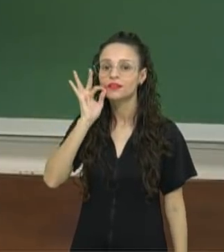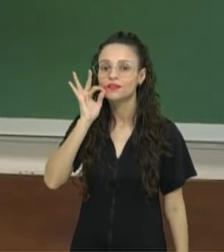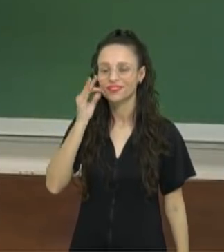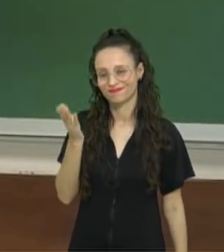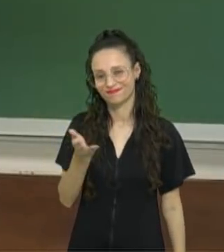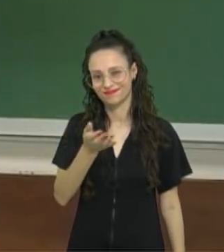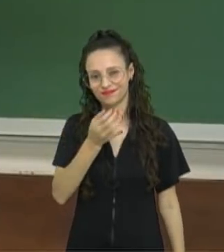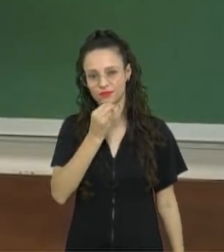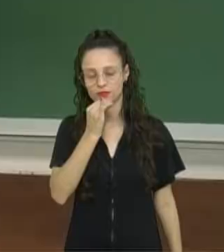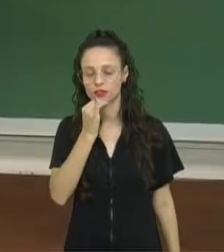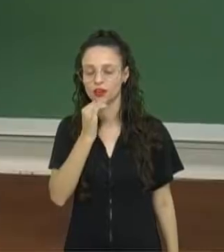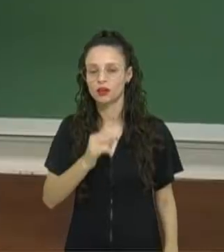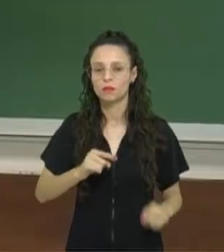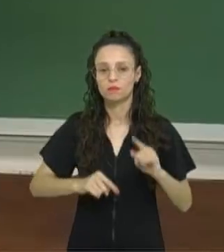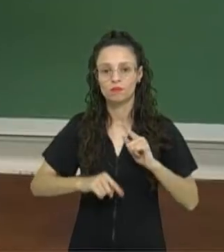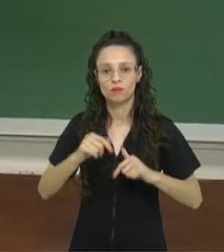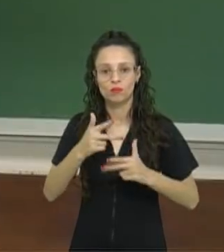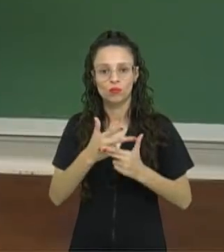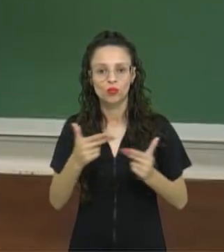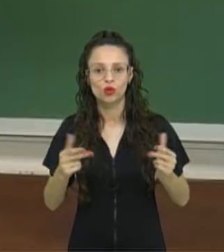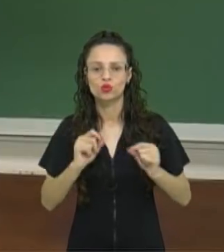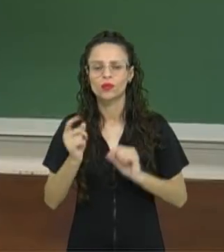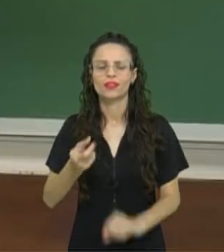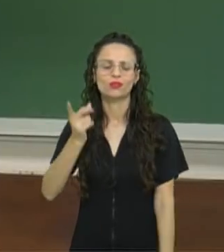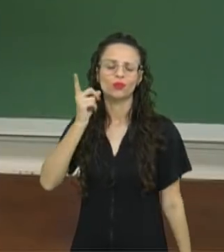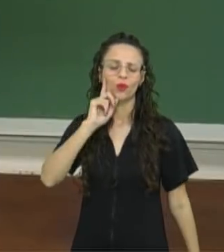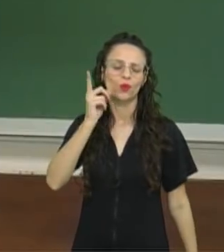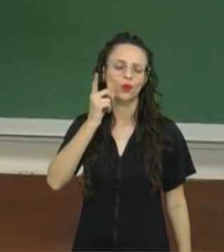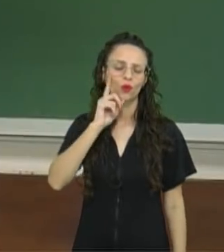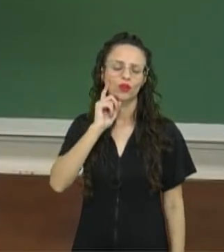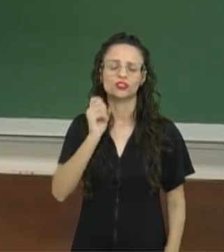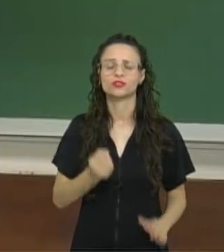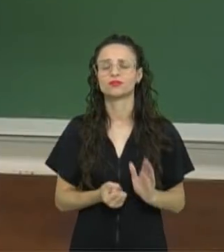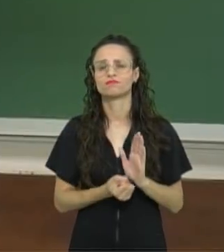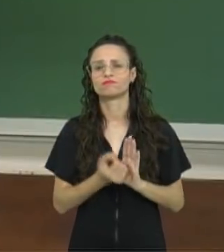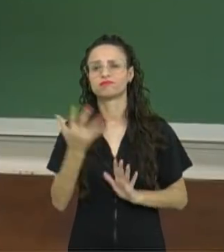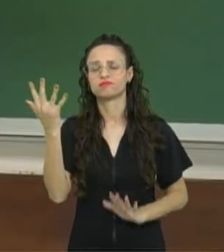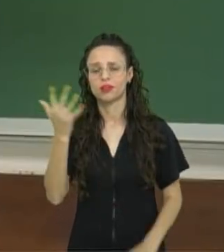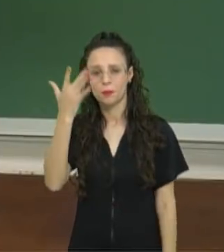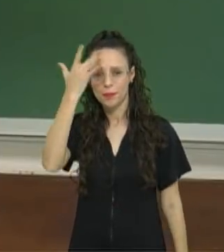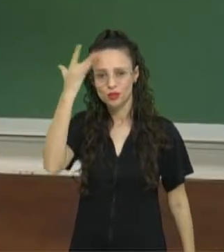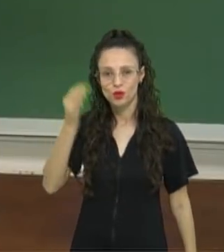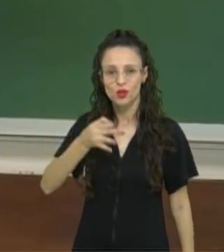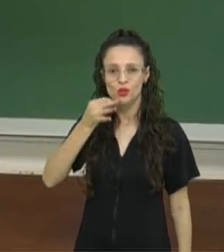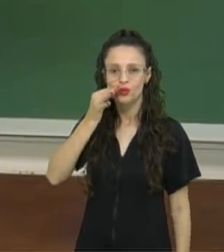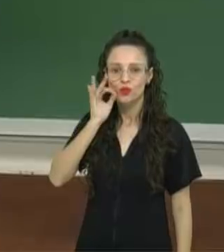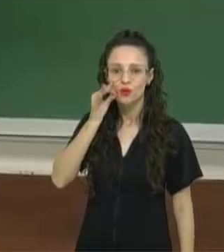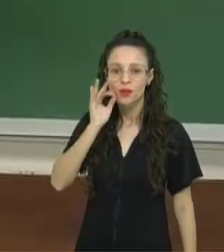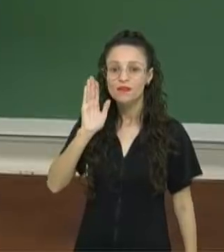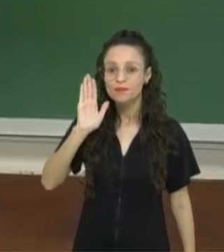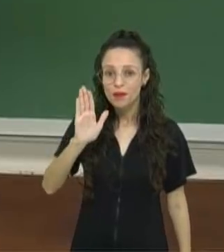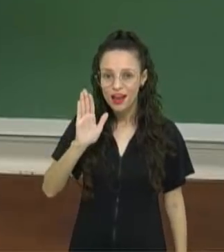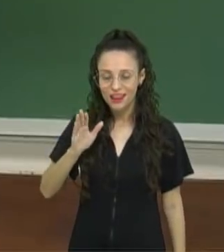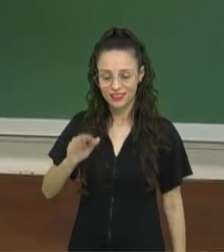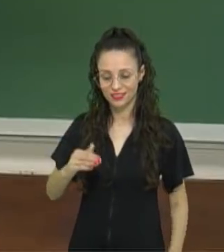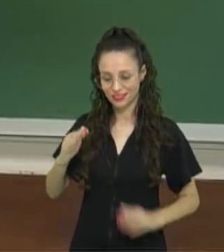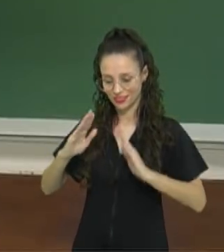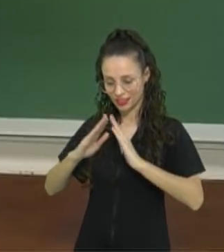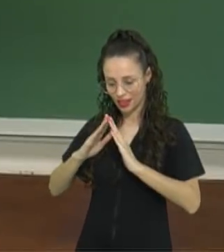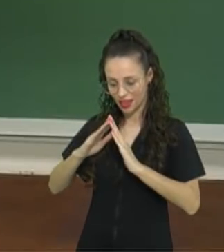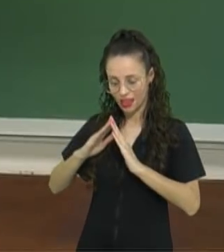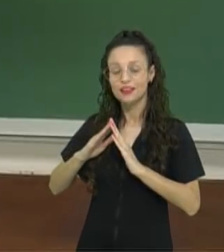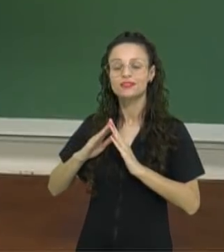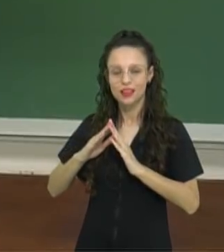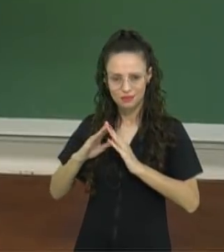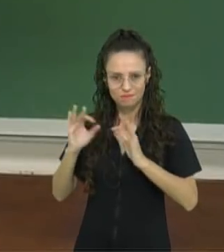O café é um produto consumido ali diariamente por milhões de pessoas. Mas para ele chegar na nossa casa,